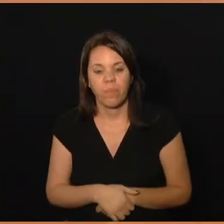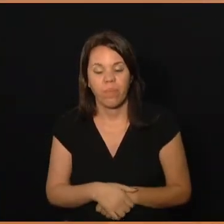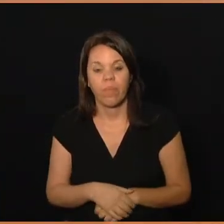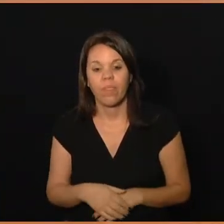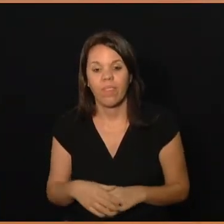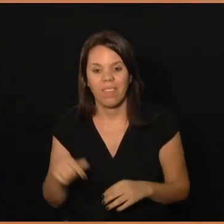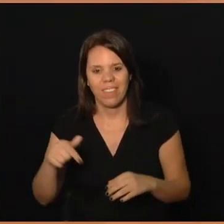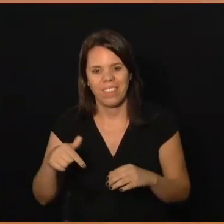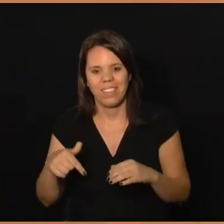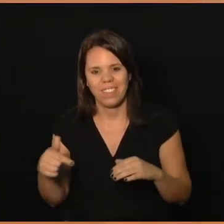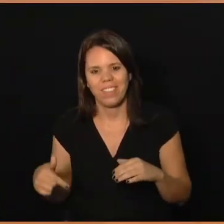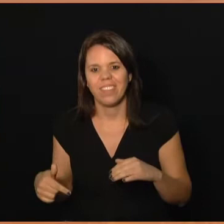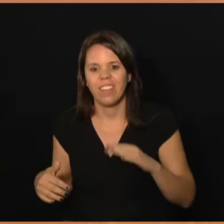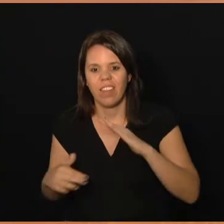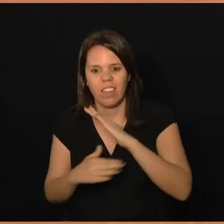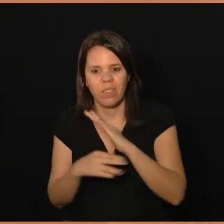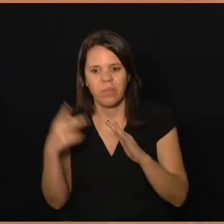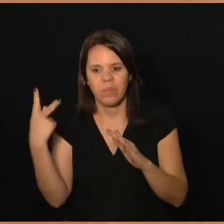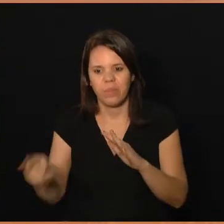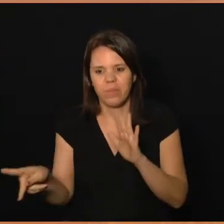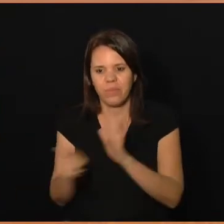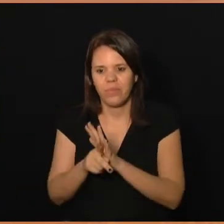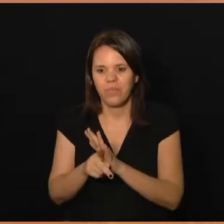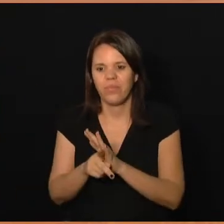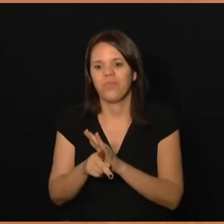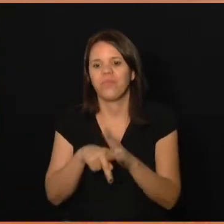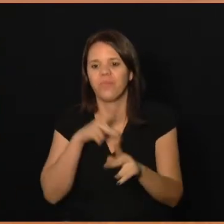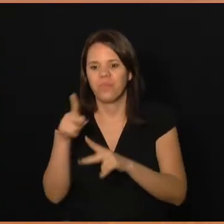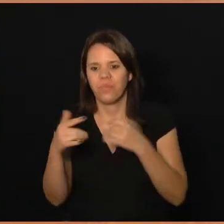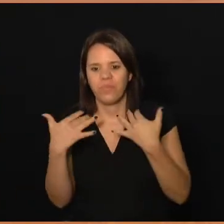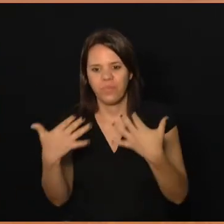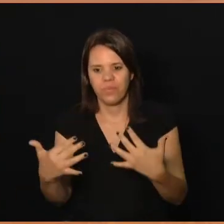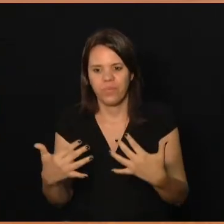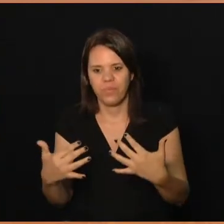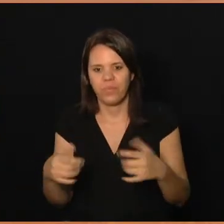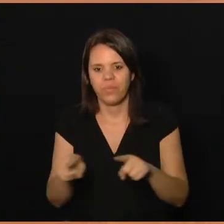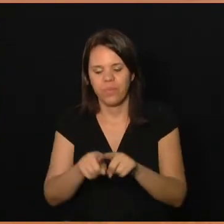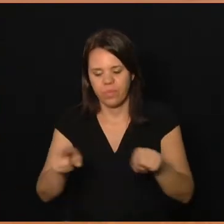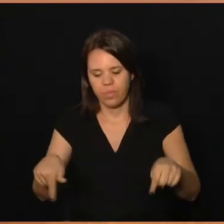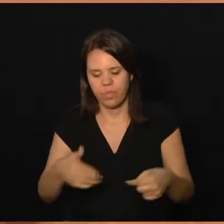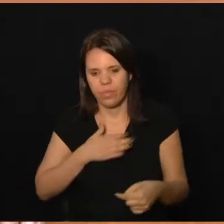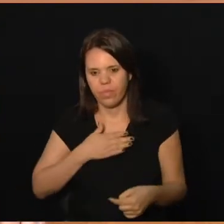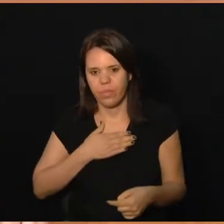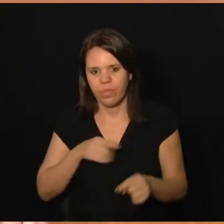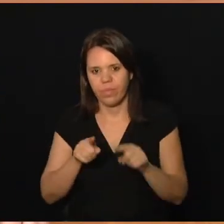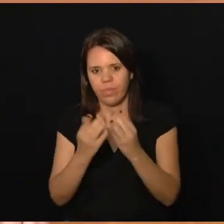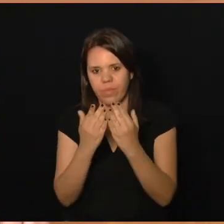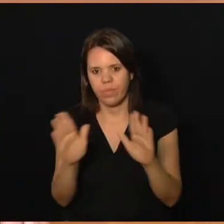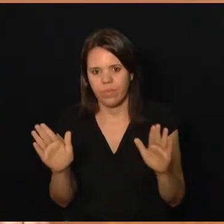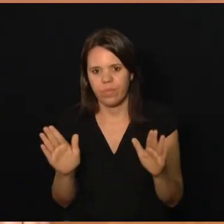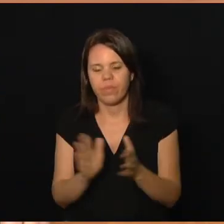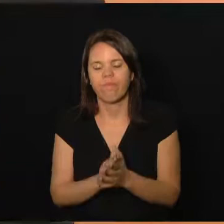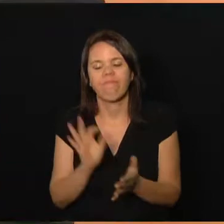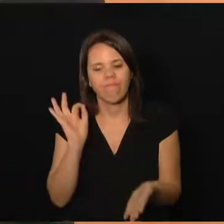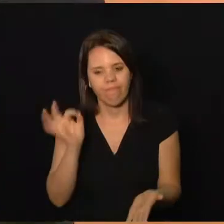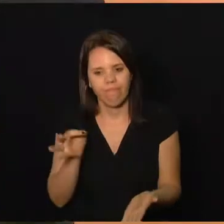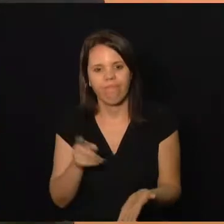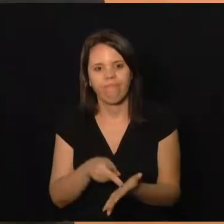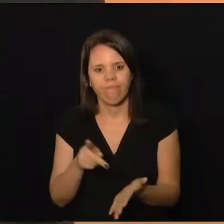sua, a casa é do povo, né? A Câmara Municipal. E o gabinete sempre de portas abertas. E com